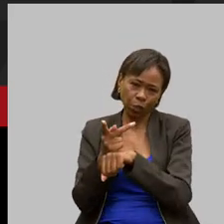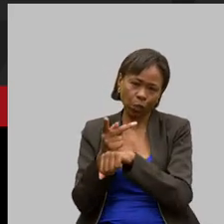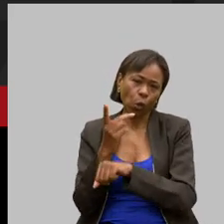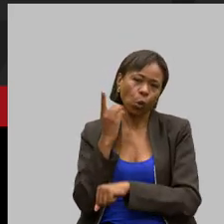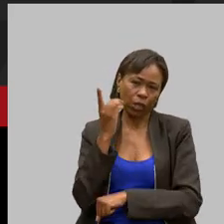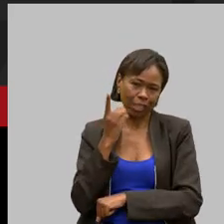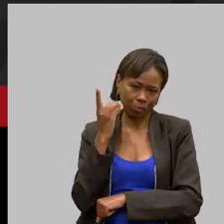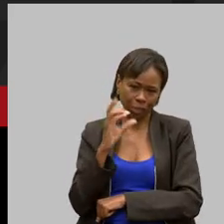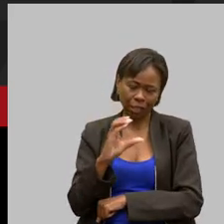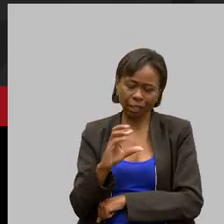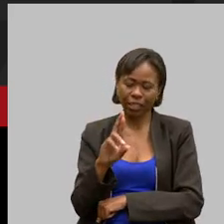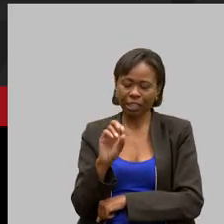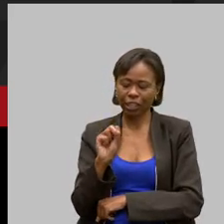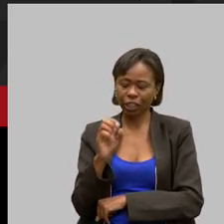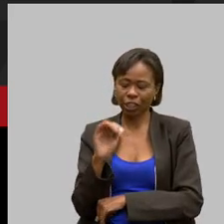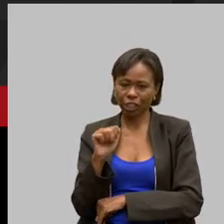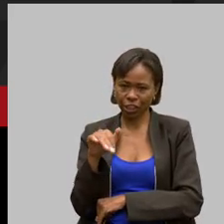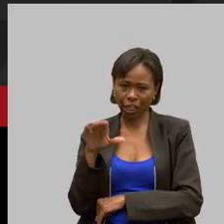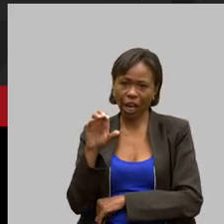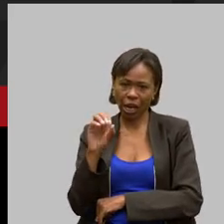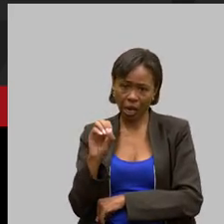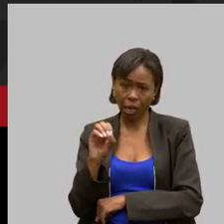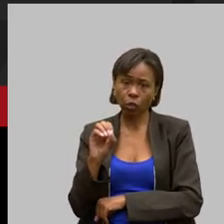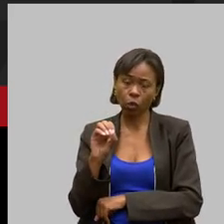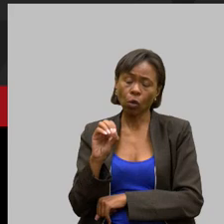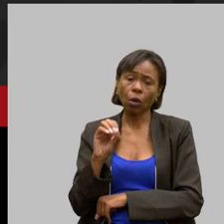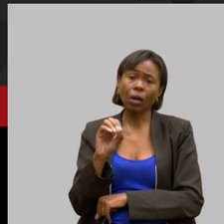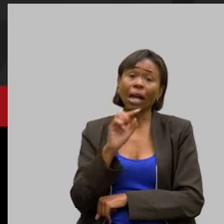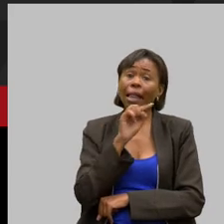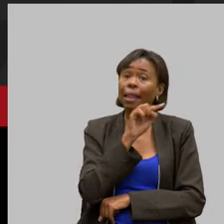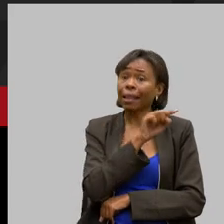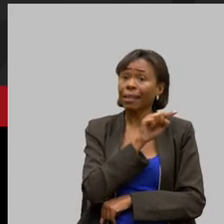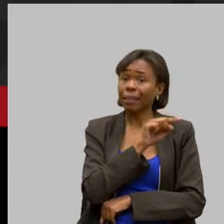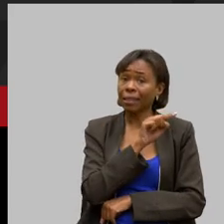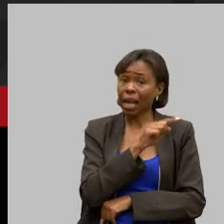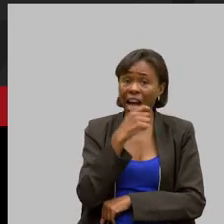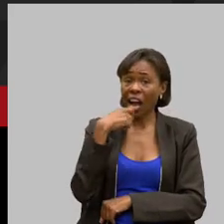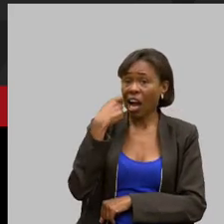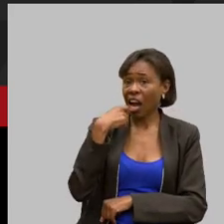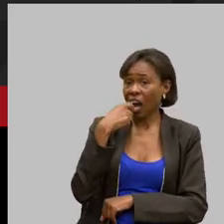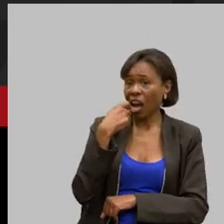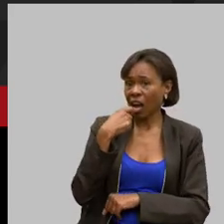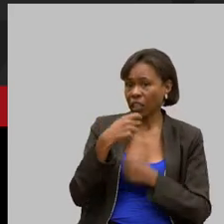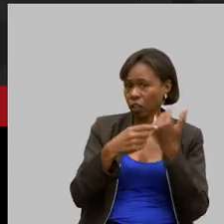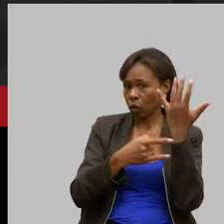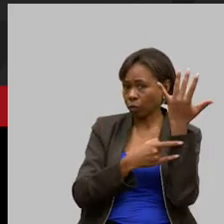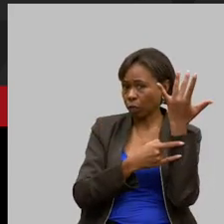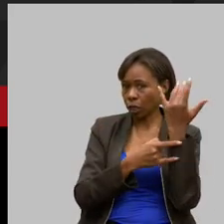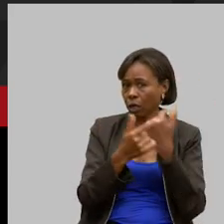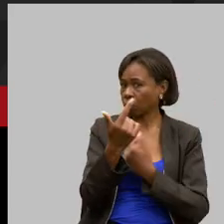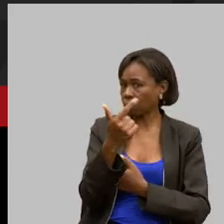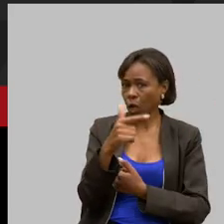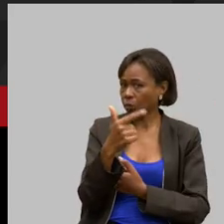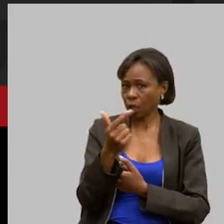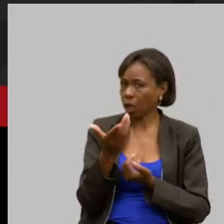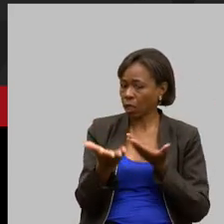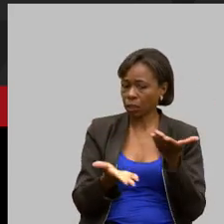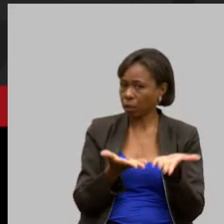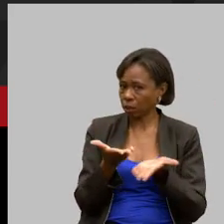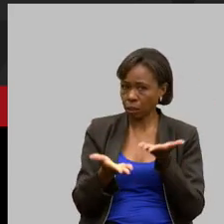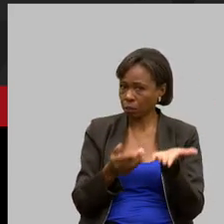eh a gente não tem esse serviço ainda lá na odontologia da UFMG Então os nossos pacientes que